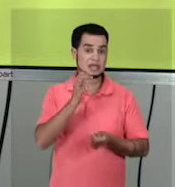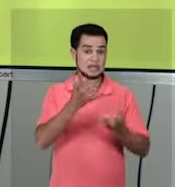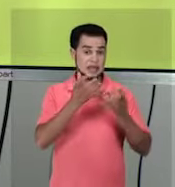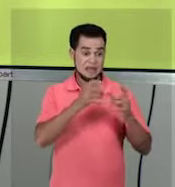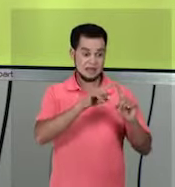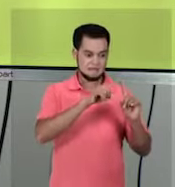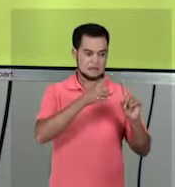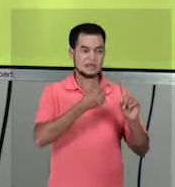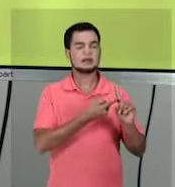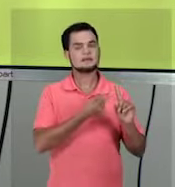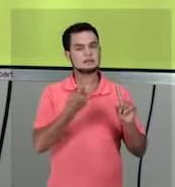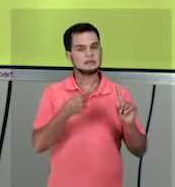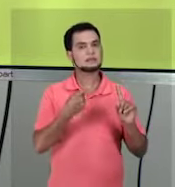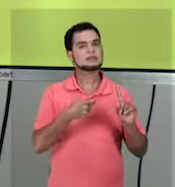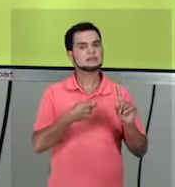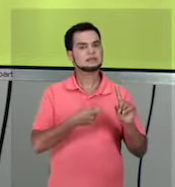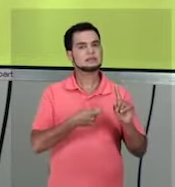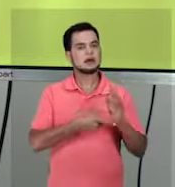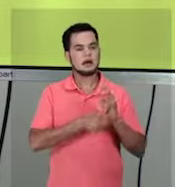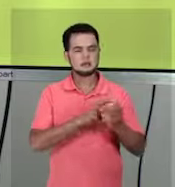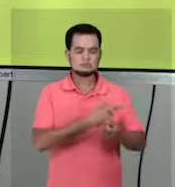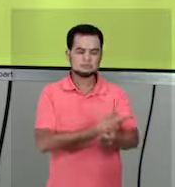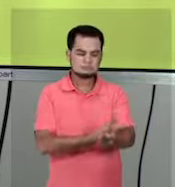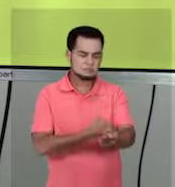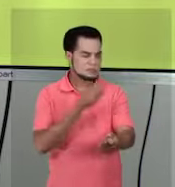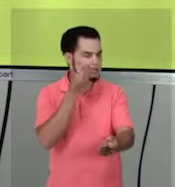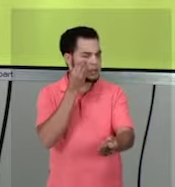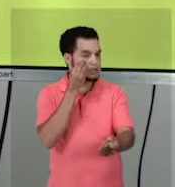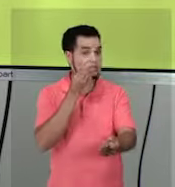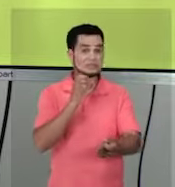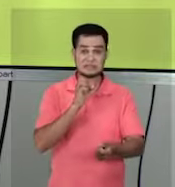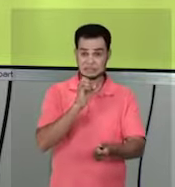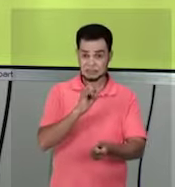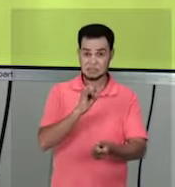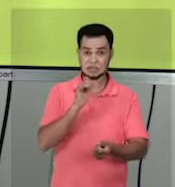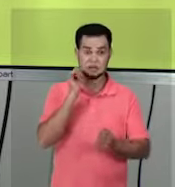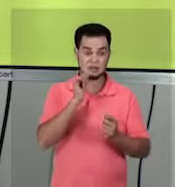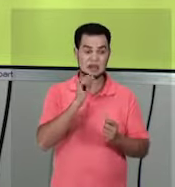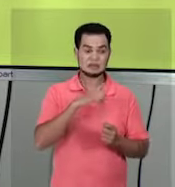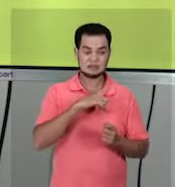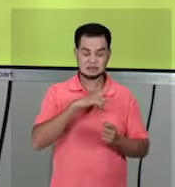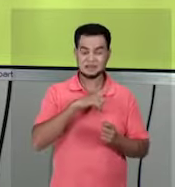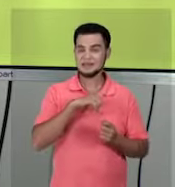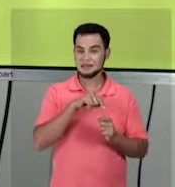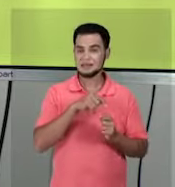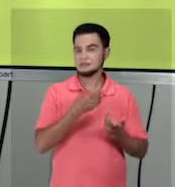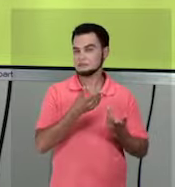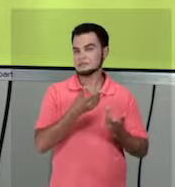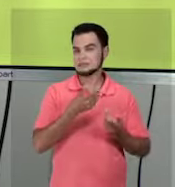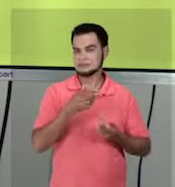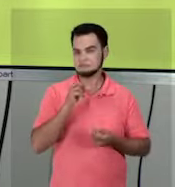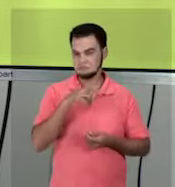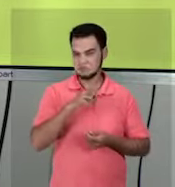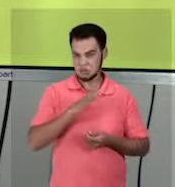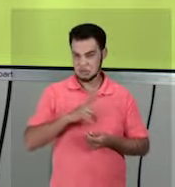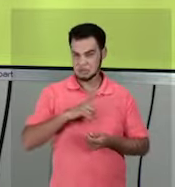engravidar, porque ela tem o tratamento. Então, se ela tiver com sífilis, ela deve fazer o tratamento antes de engravidar para não ter